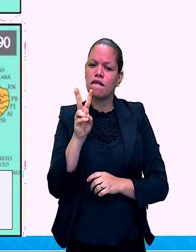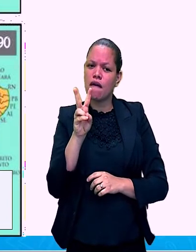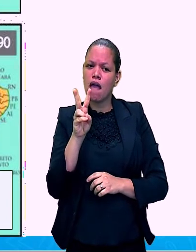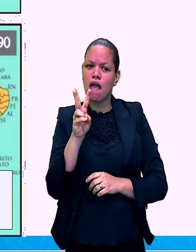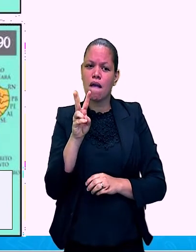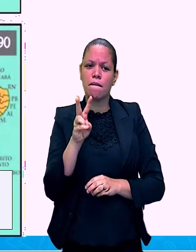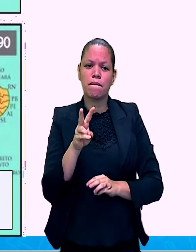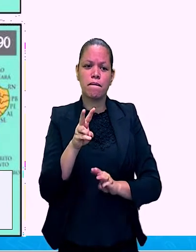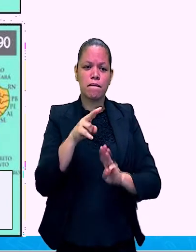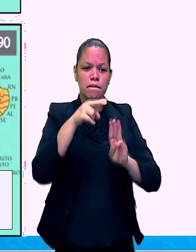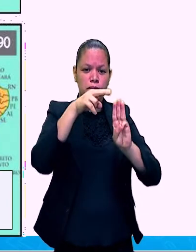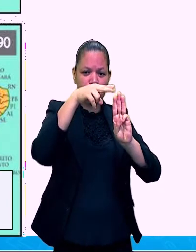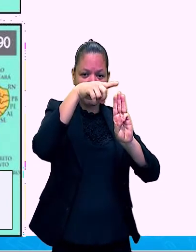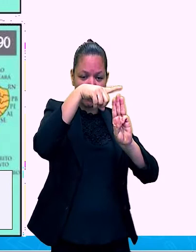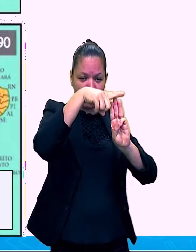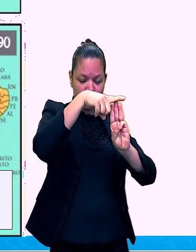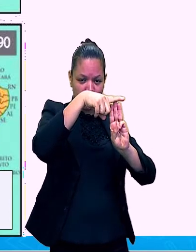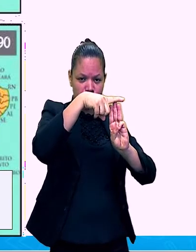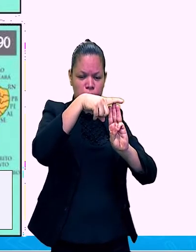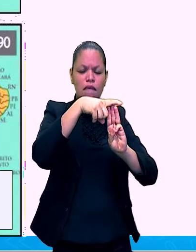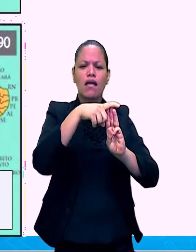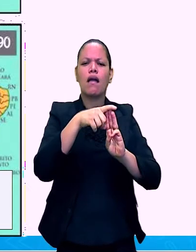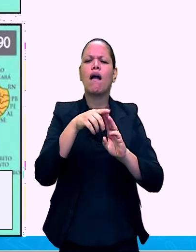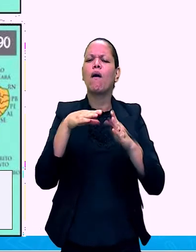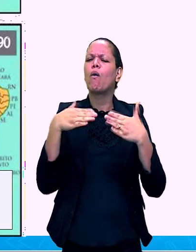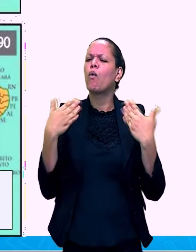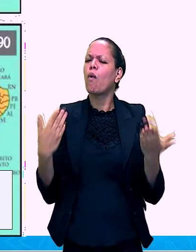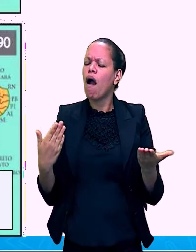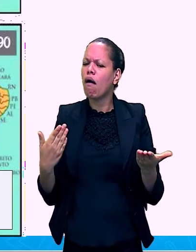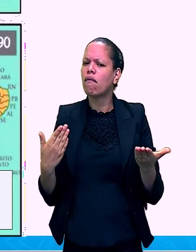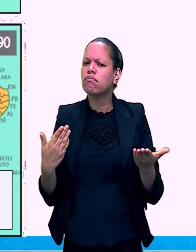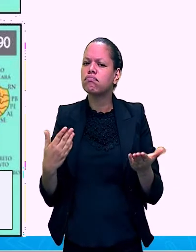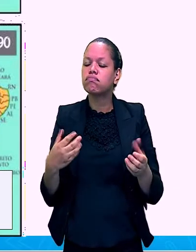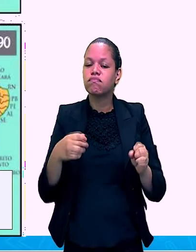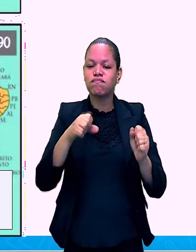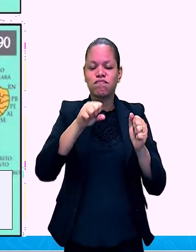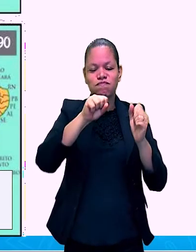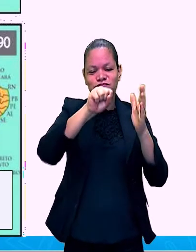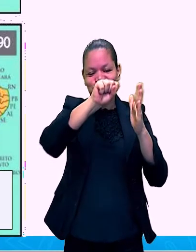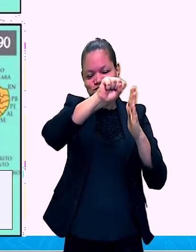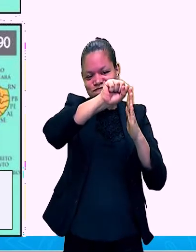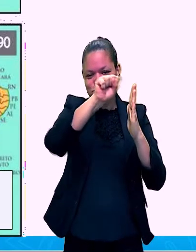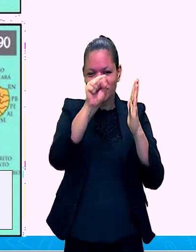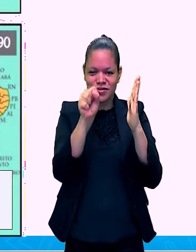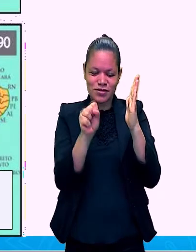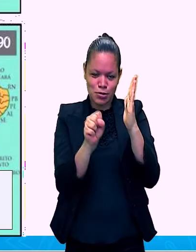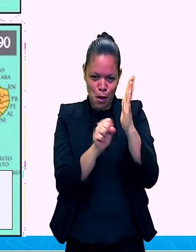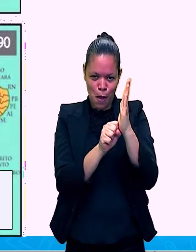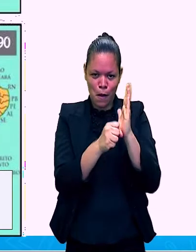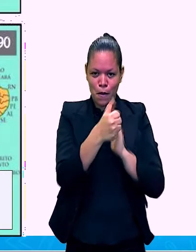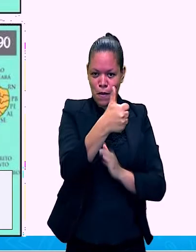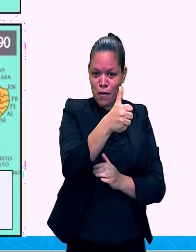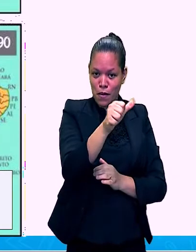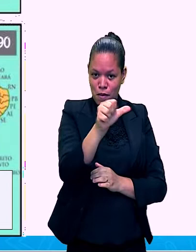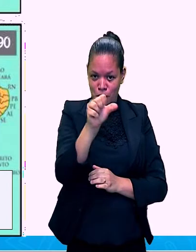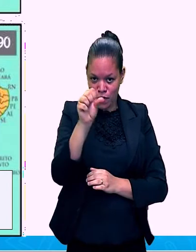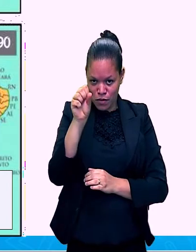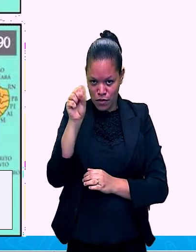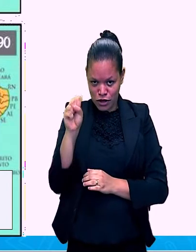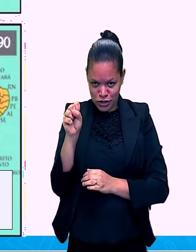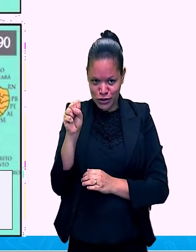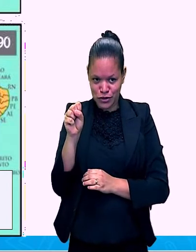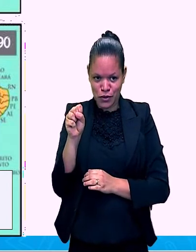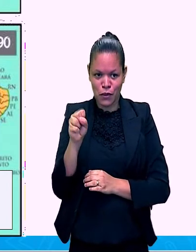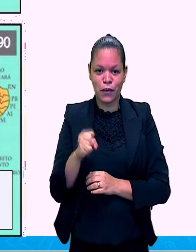17, 18. Ok? Então, entre o século 18 e 20, porque cada um vale 10, por meio